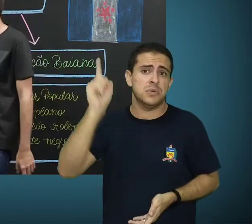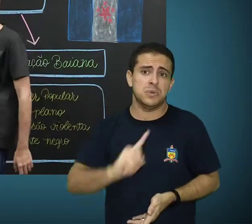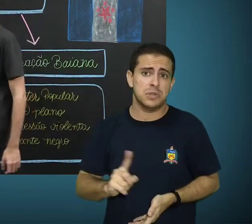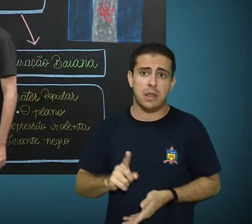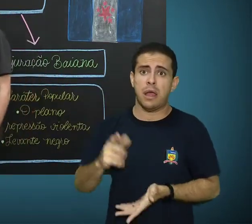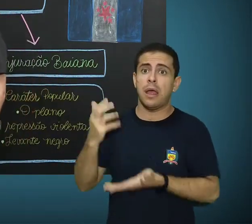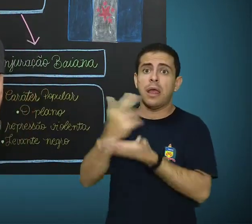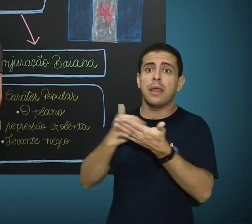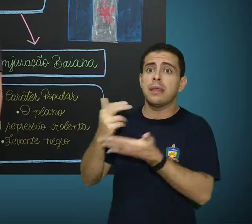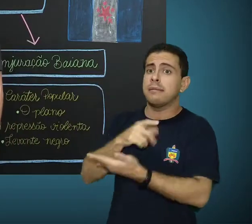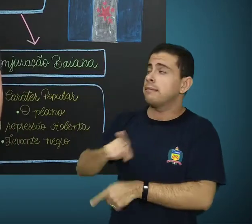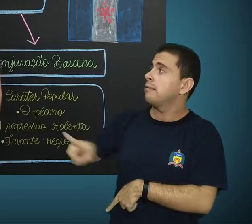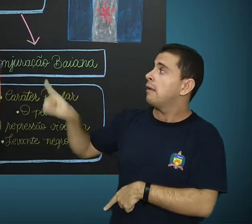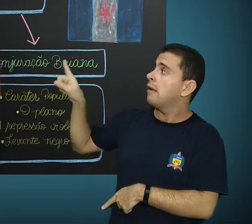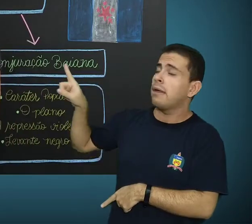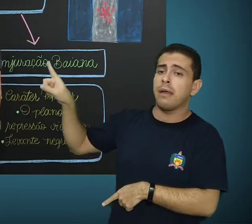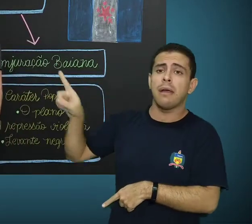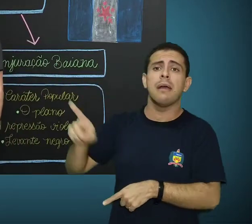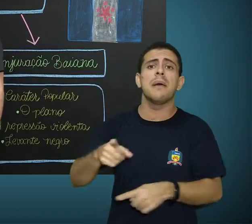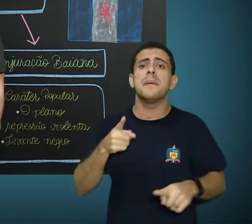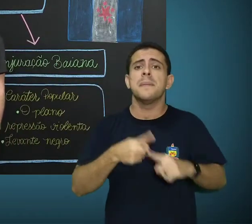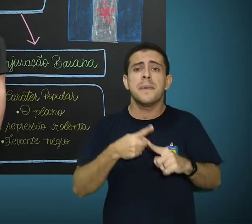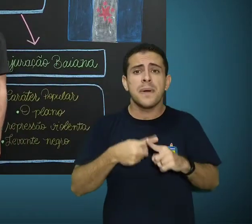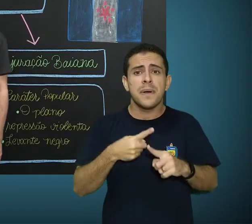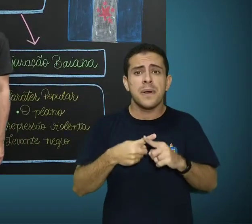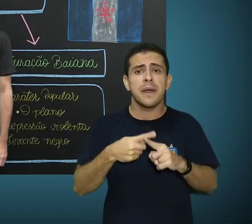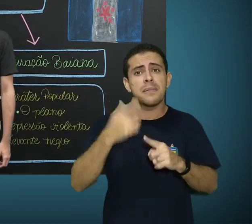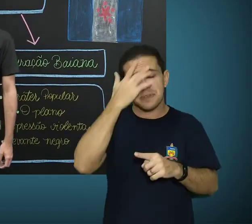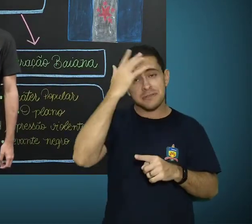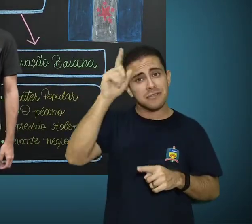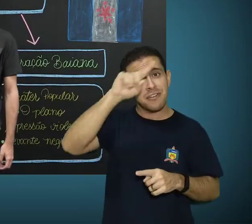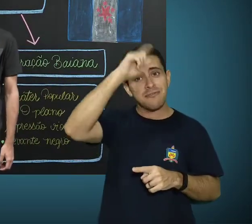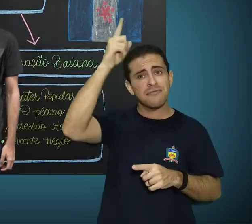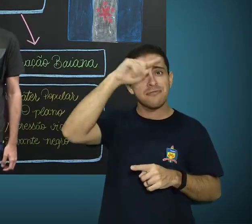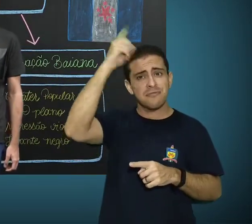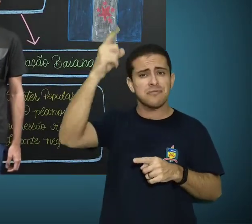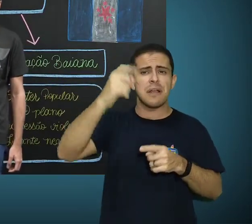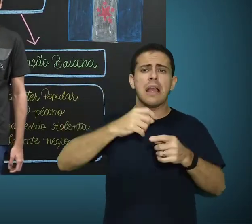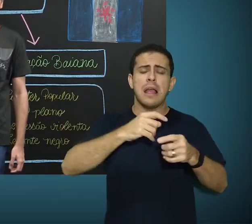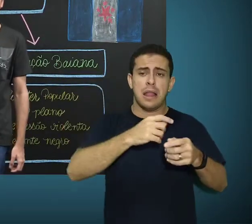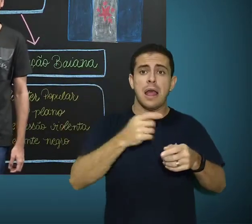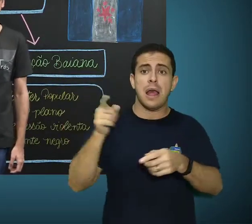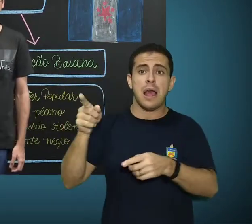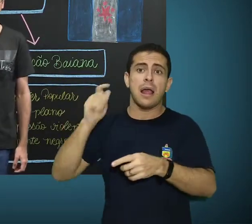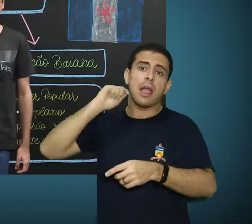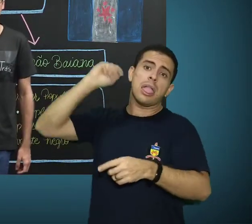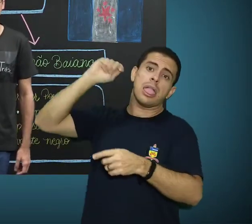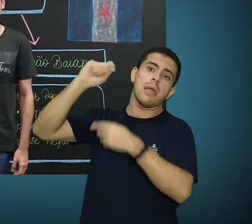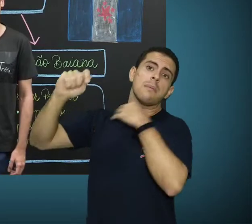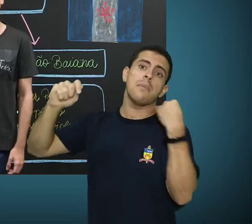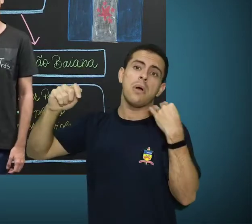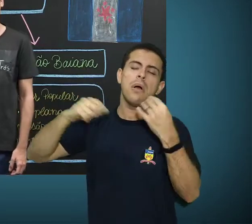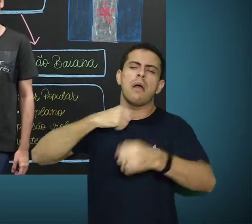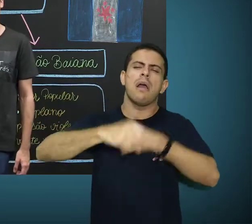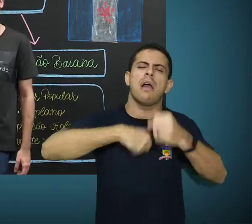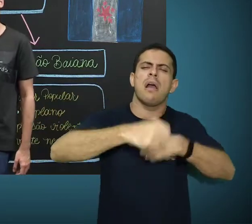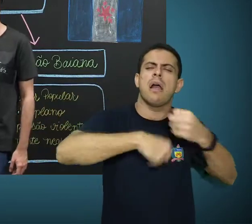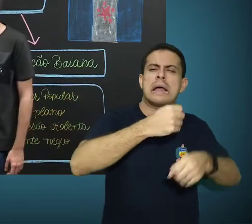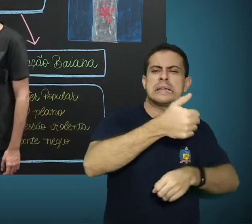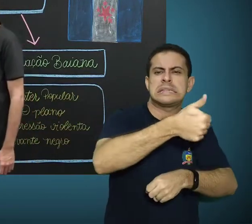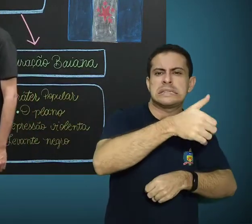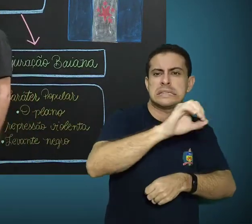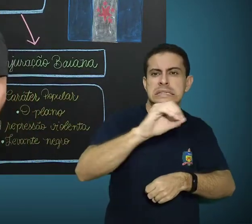parecia. Esse desenho do Tiradentes teria sido uma criação de quase 100 anos depois, já na